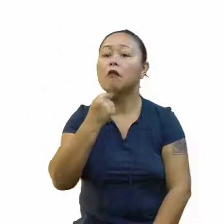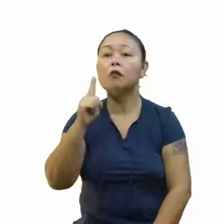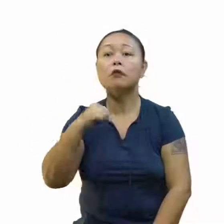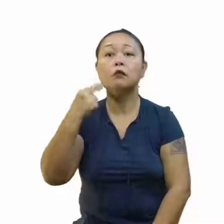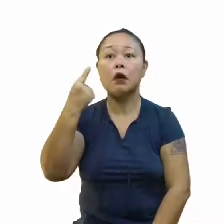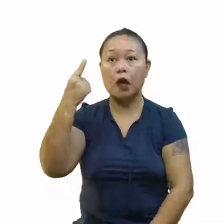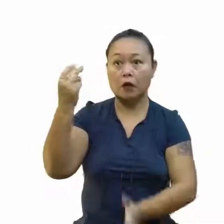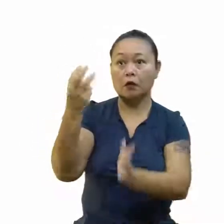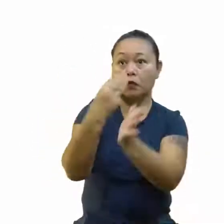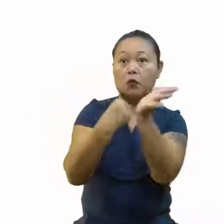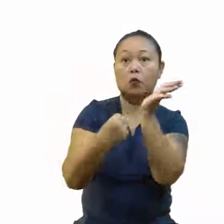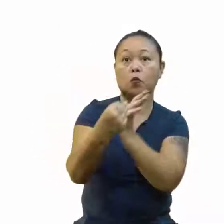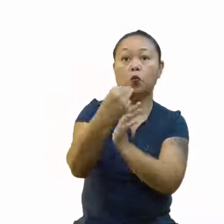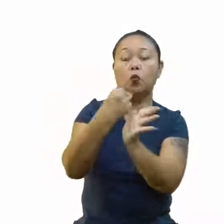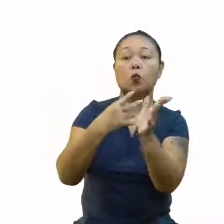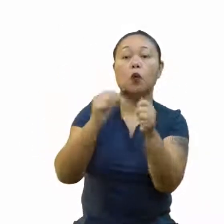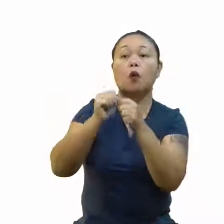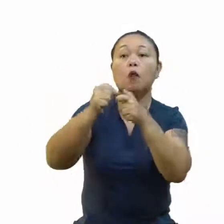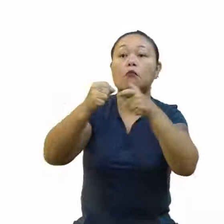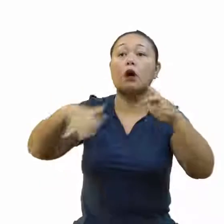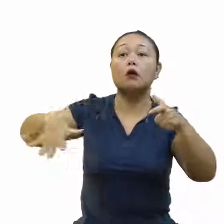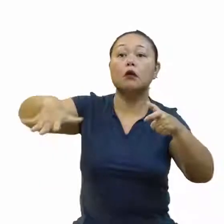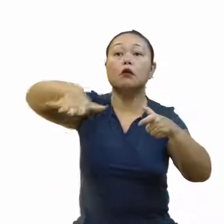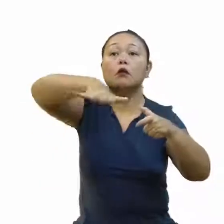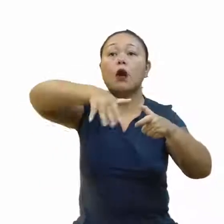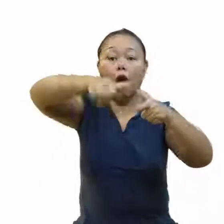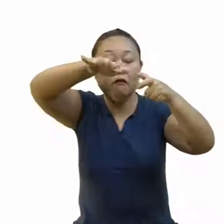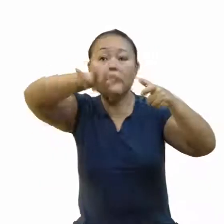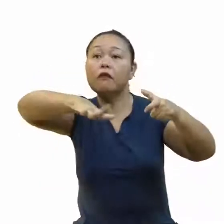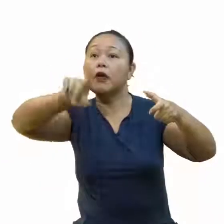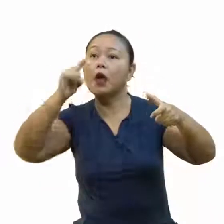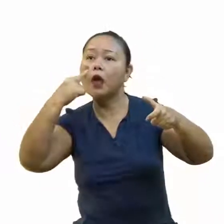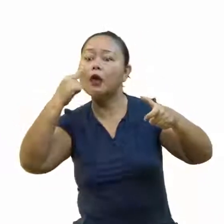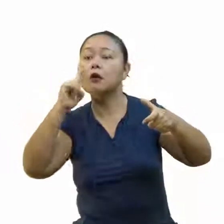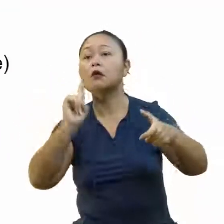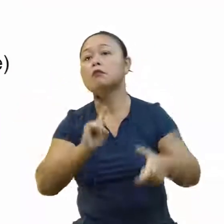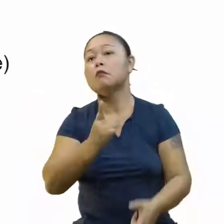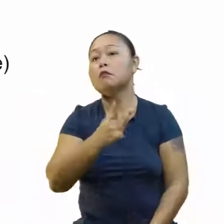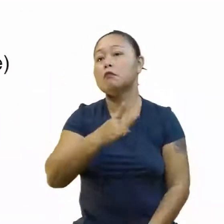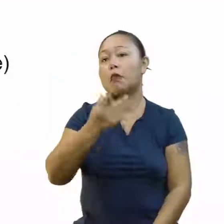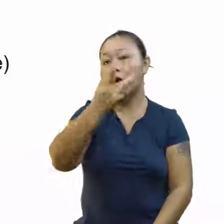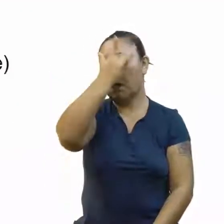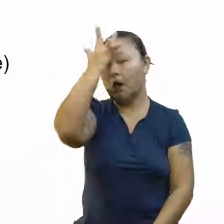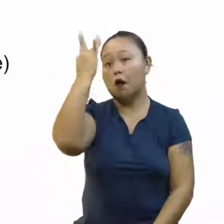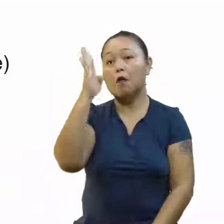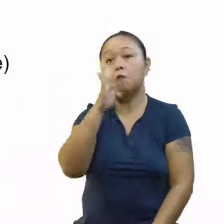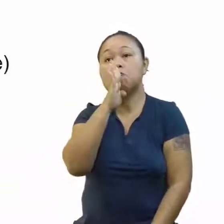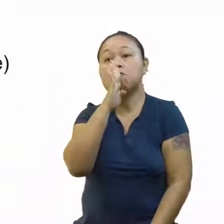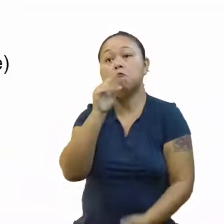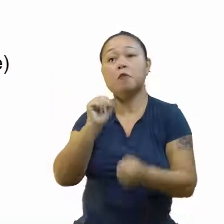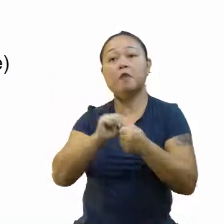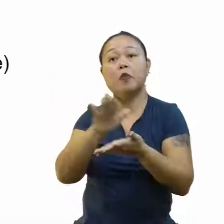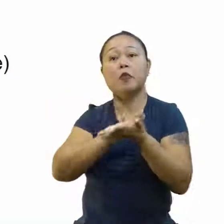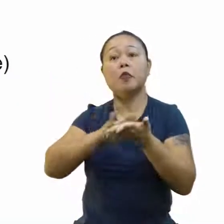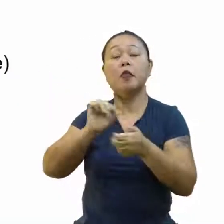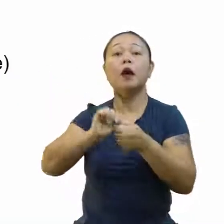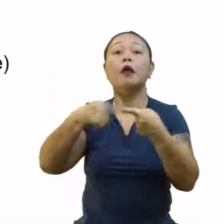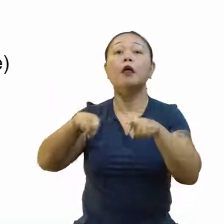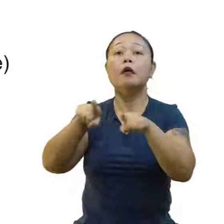mapa, onde tem a maior concentração de sedentarismo. Vou destacar também sobre